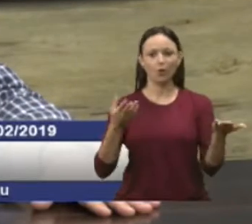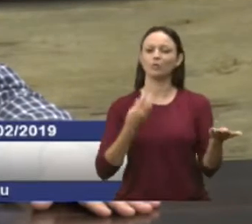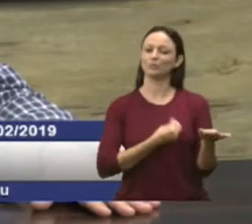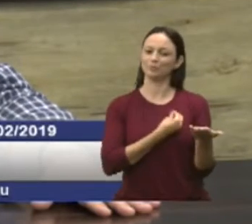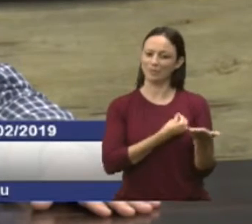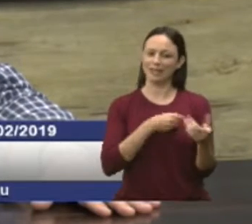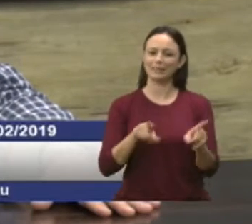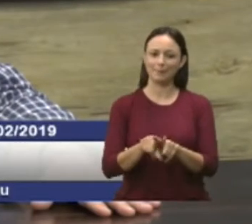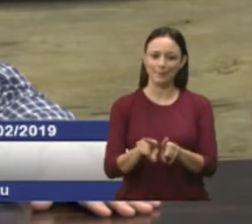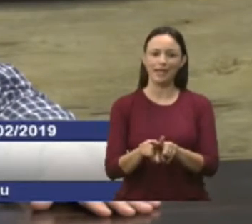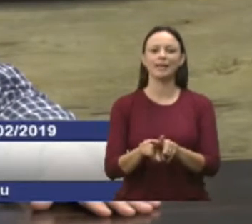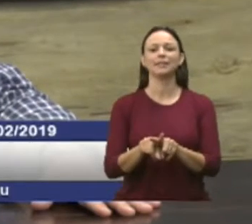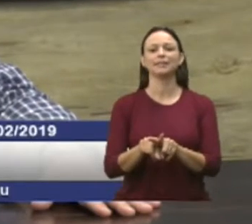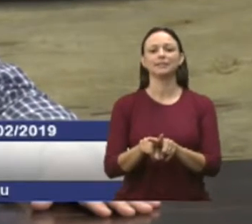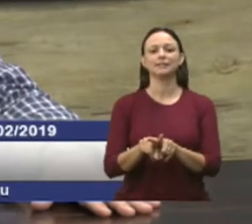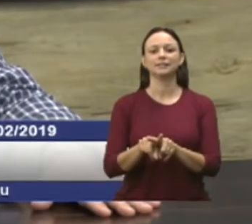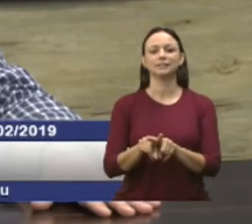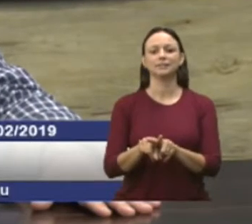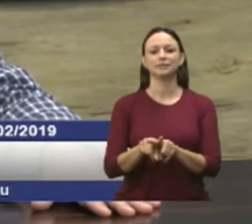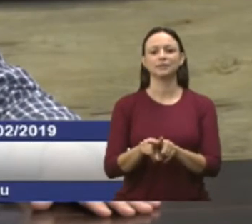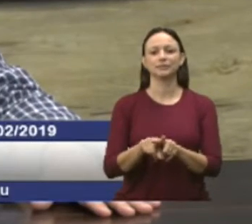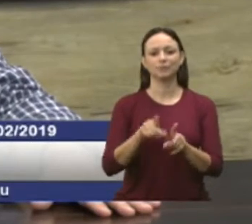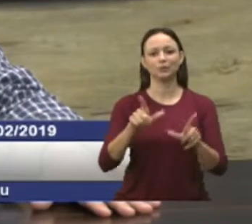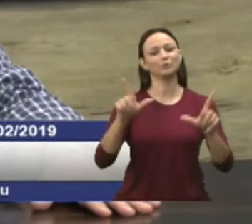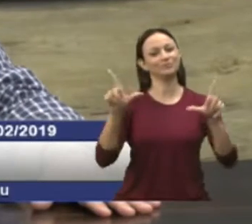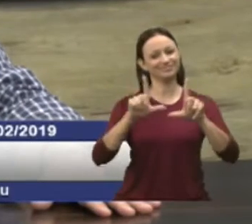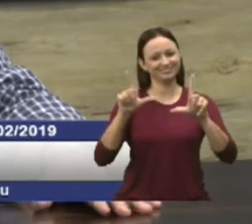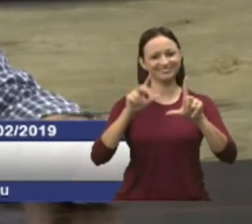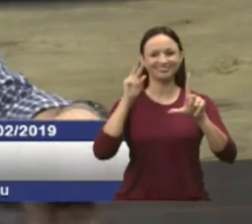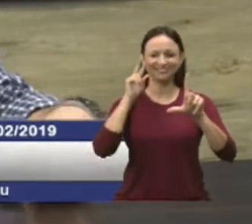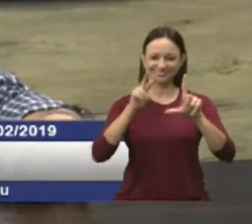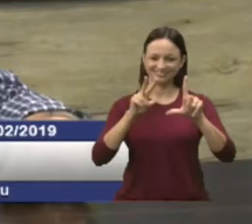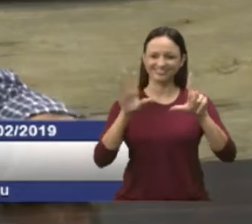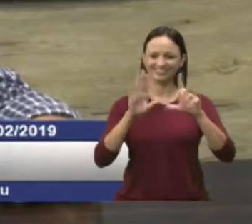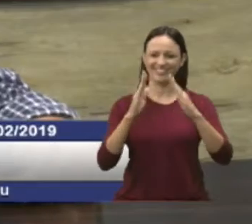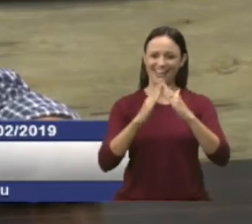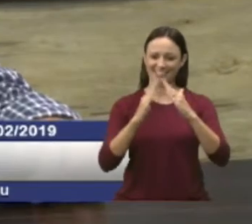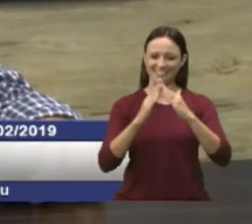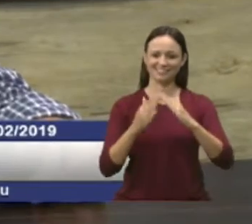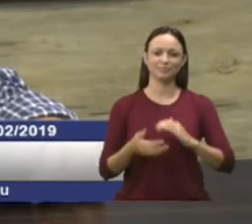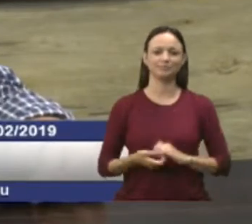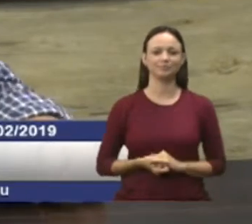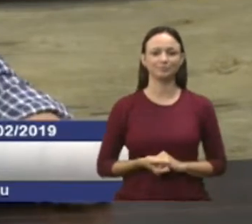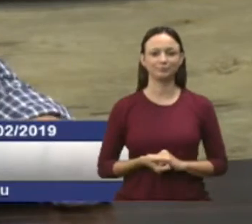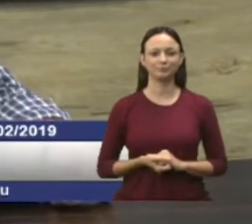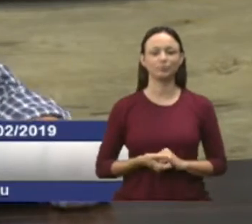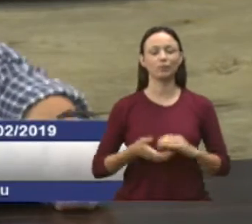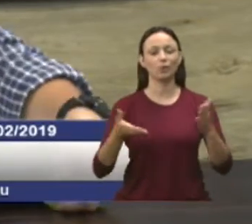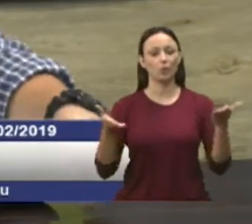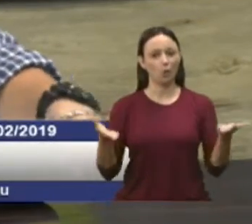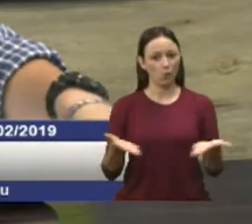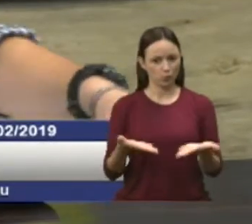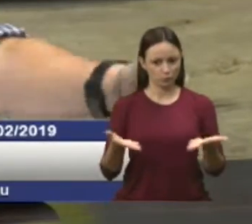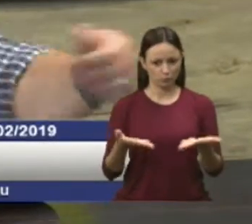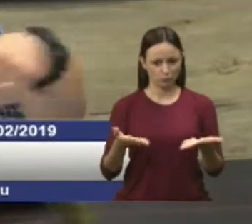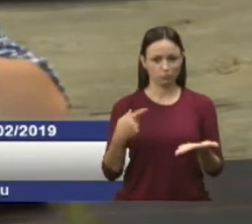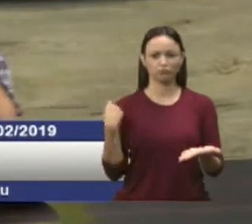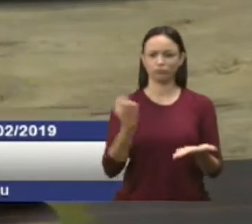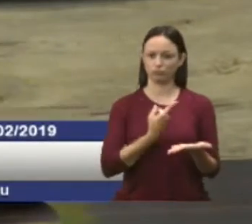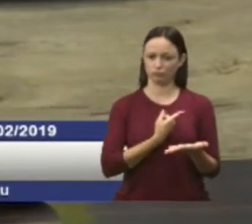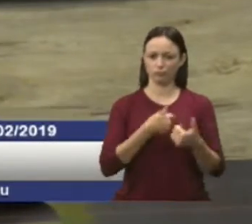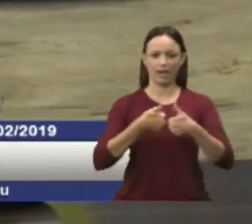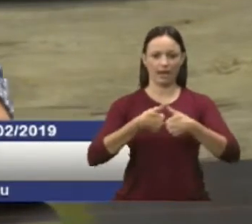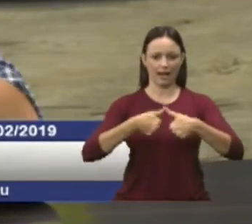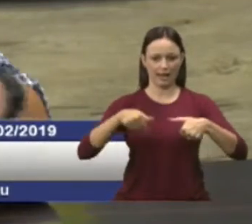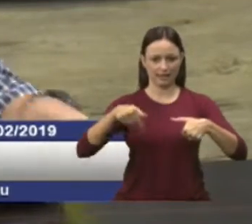também os telespectadores que nos assistem em casa. Hoje nós estamos aqui